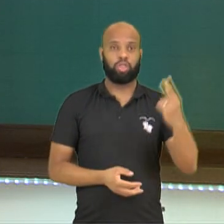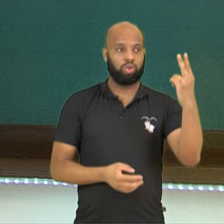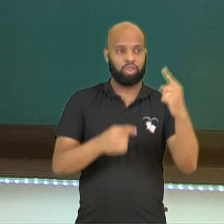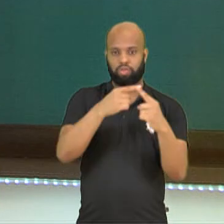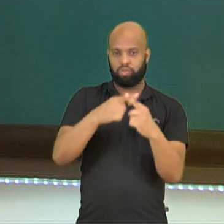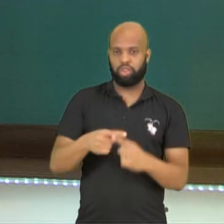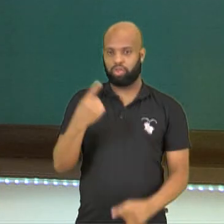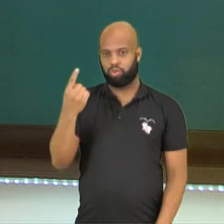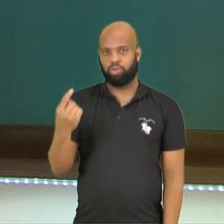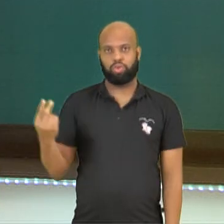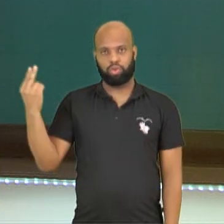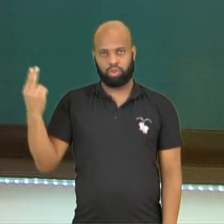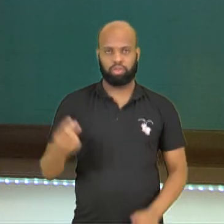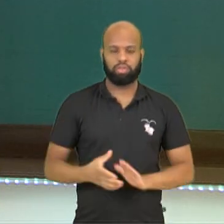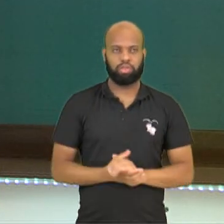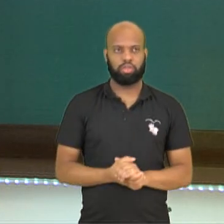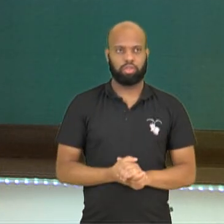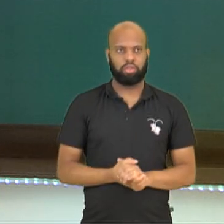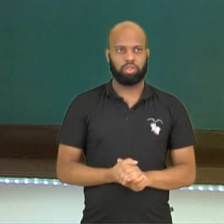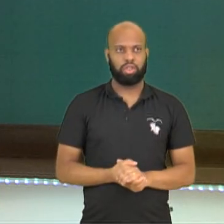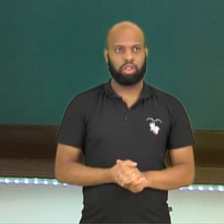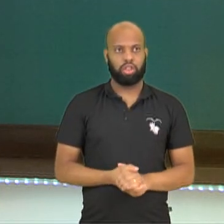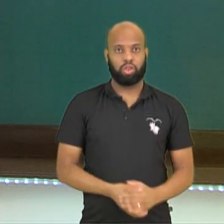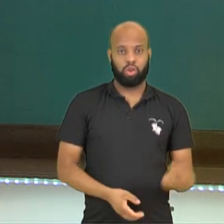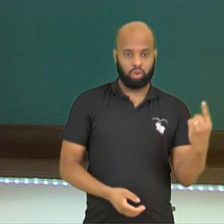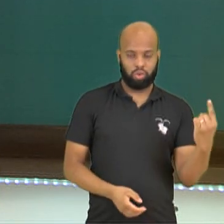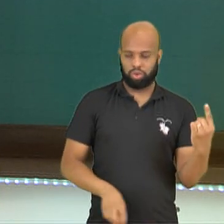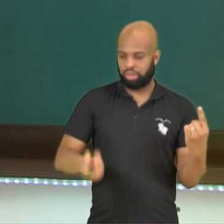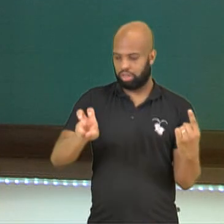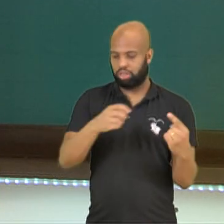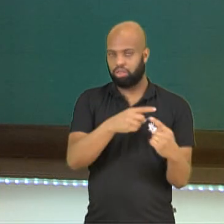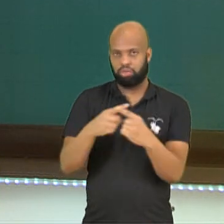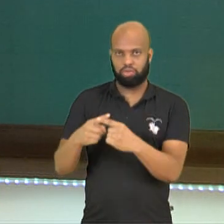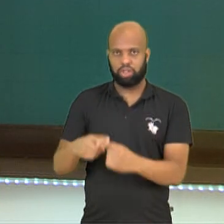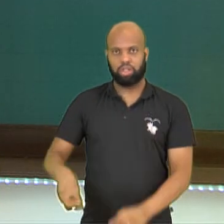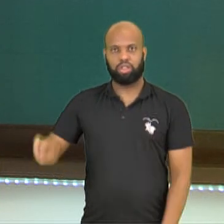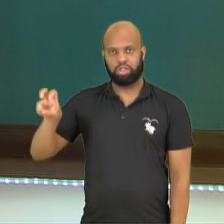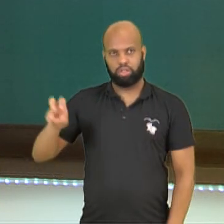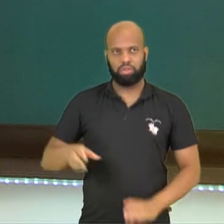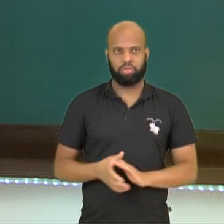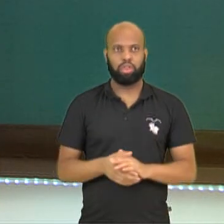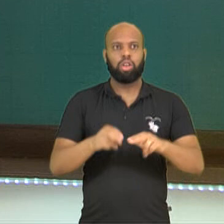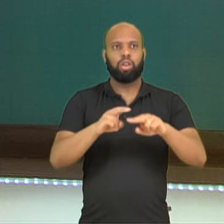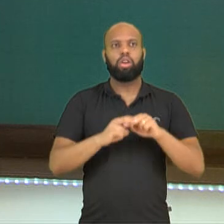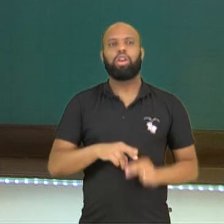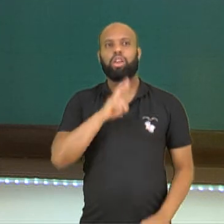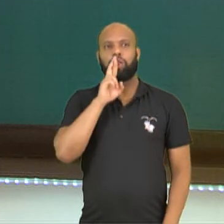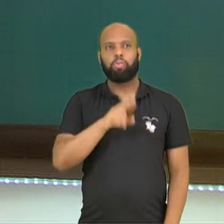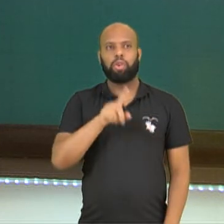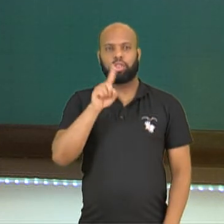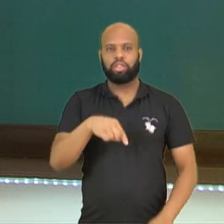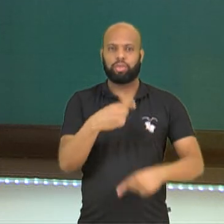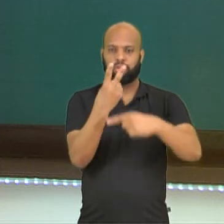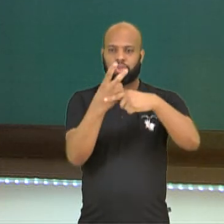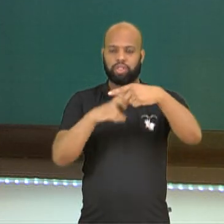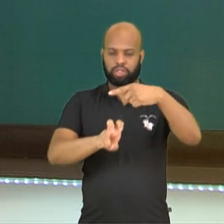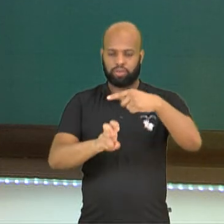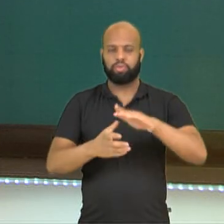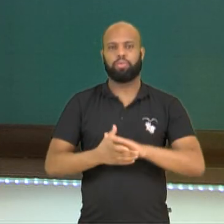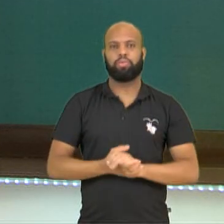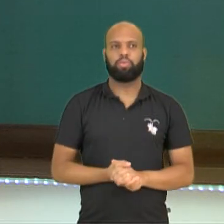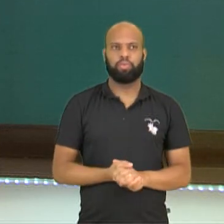2 vezes 1, 2. O 1, que é o denominador dele, multiplica o 5. Por isso que ele continua sendo